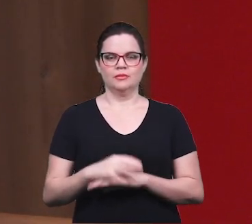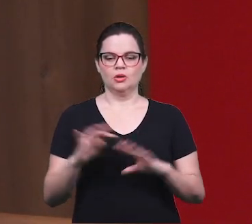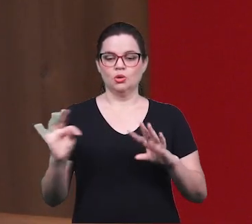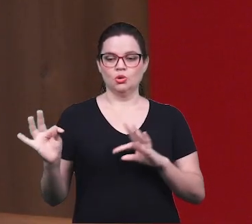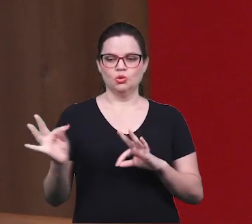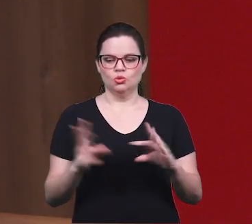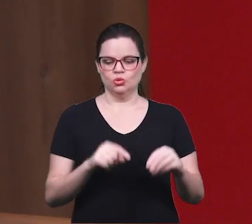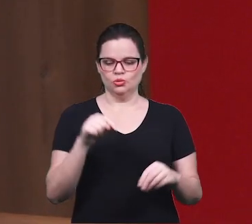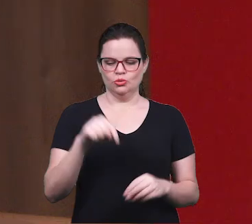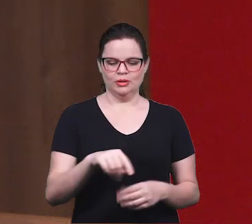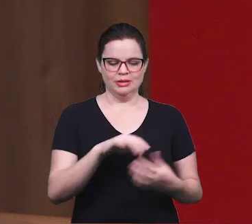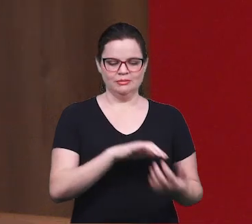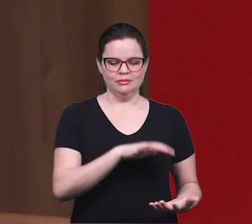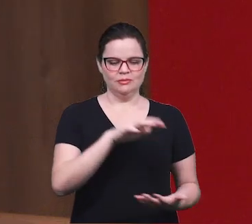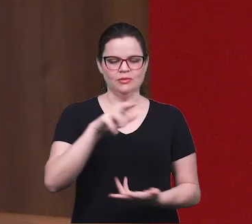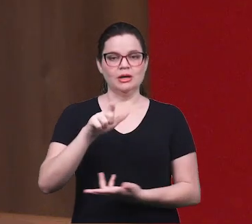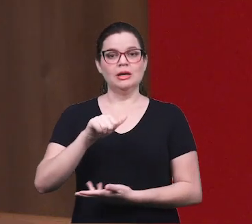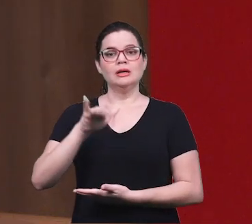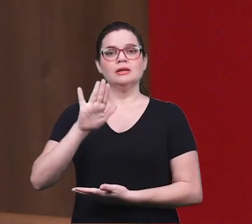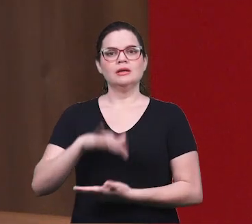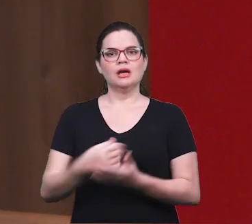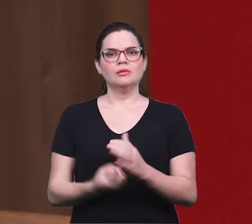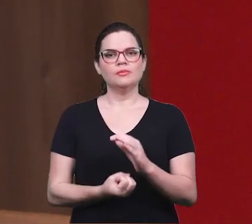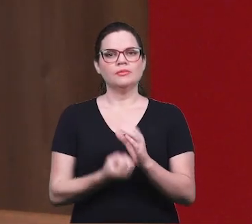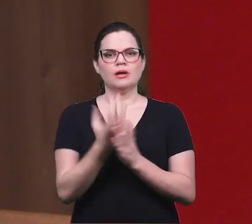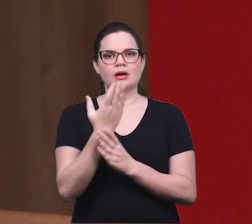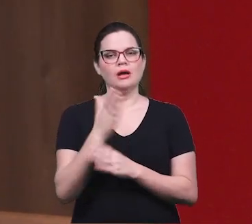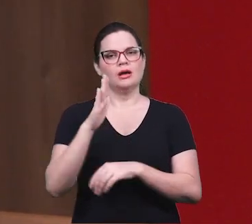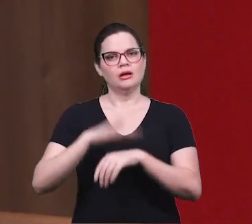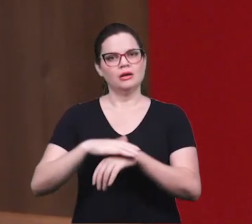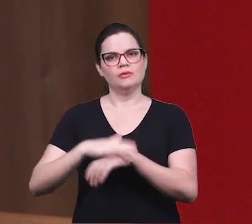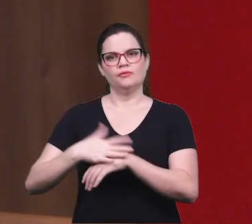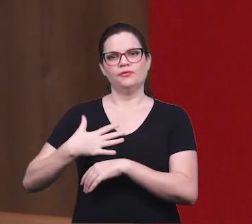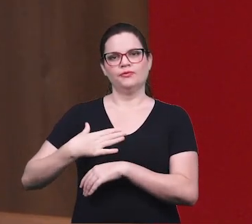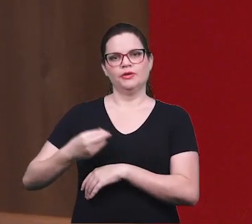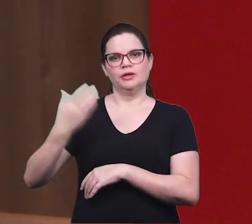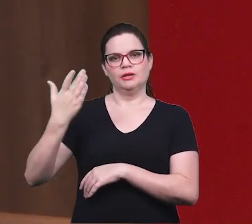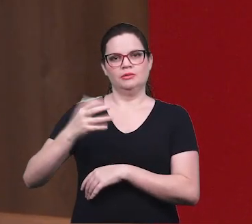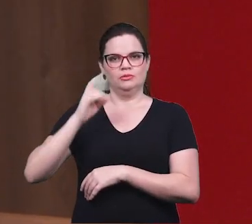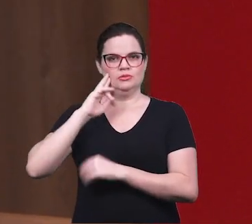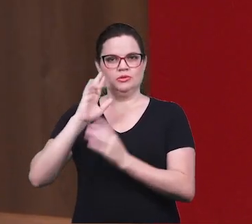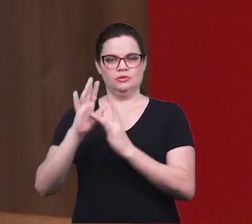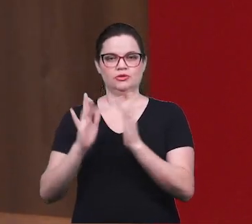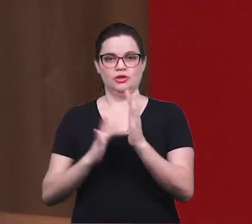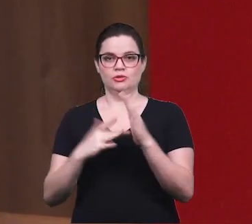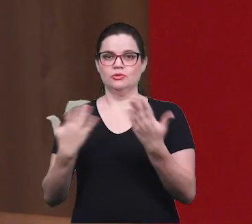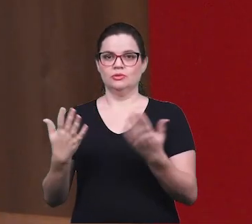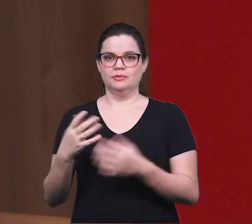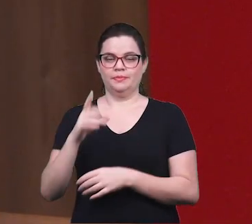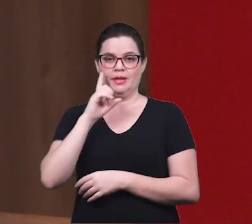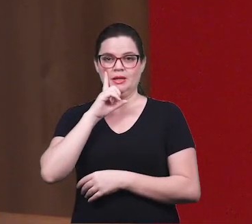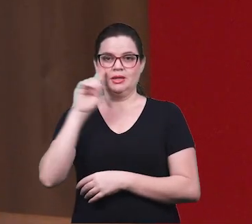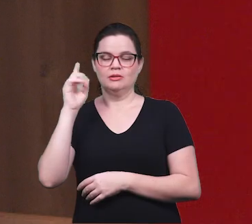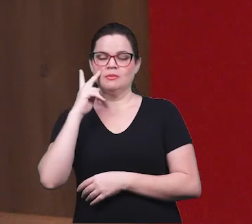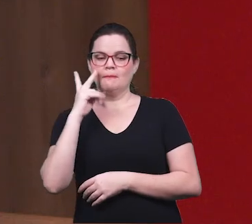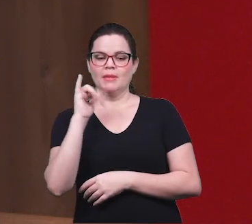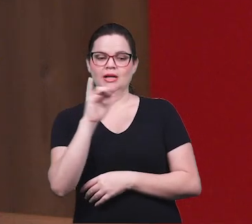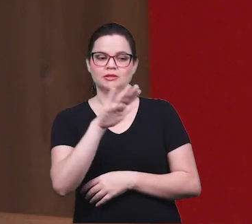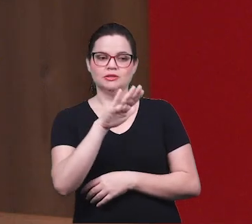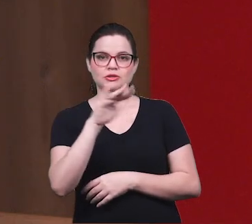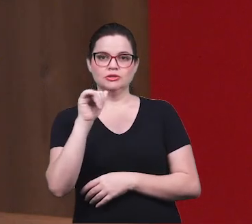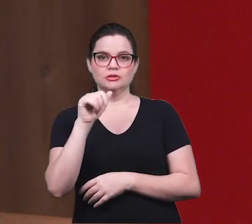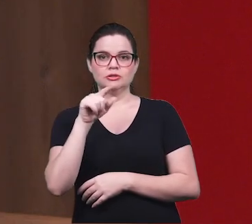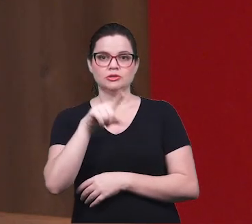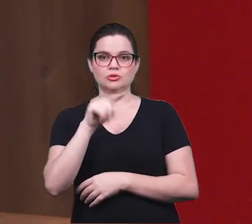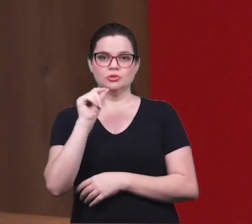pelo Senhor Jesus, pelo Filho, e que ele foi nomeado pelo Pai. Salmo 110 fala disso. Ele